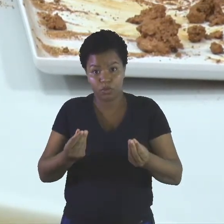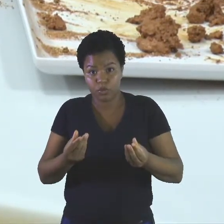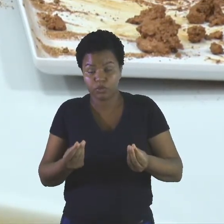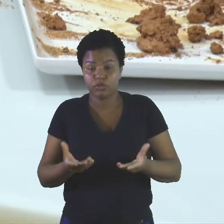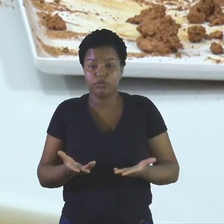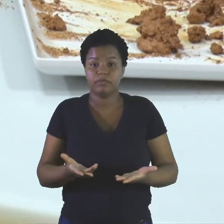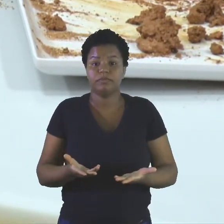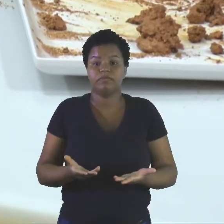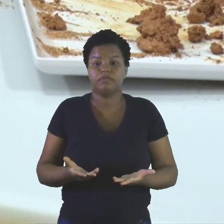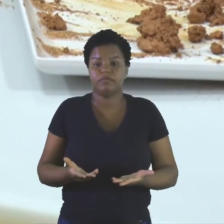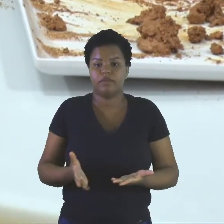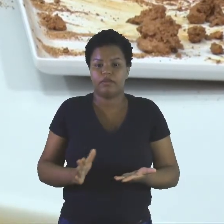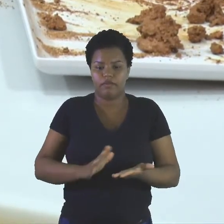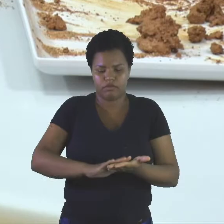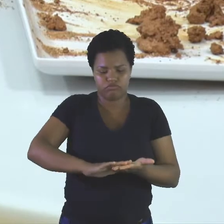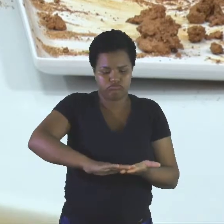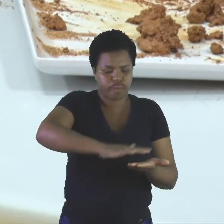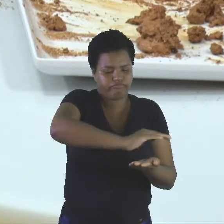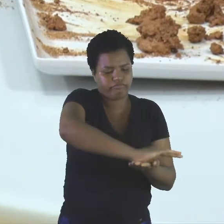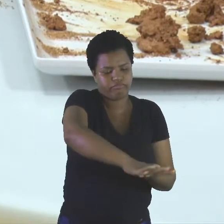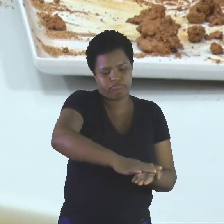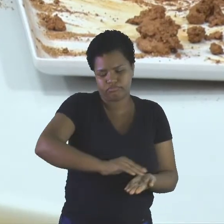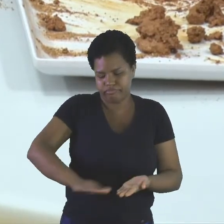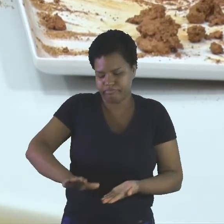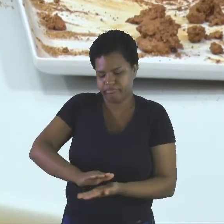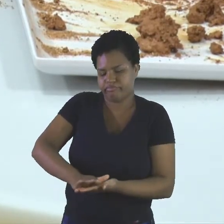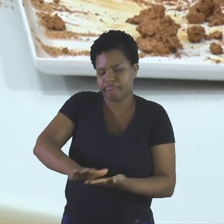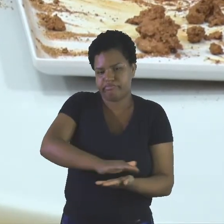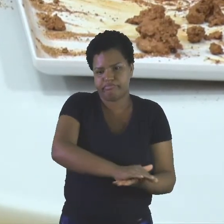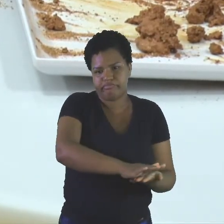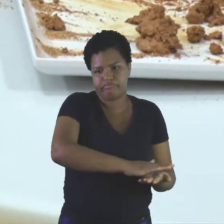espalhando essa terra na superfície